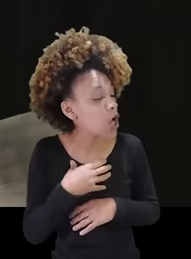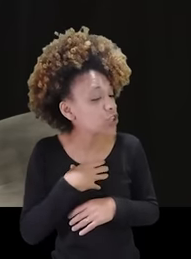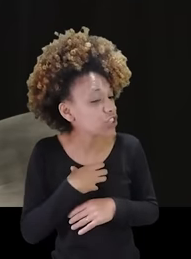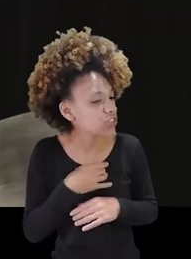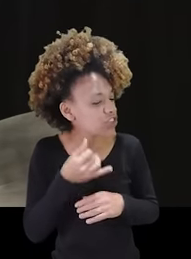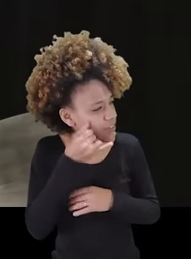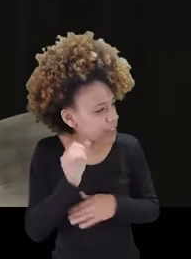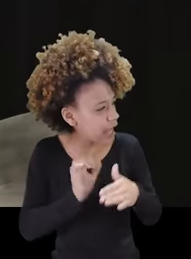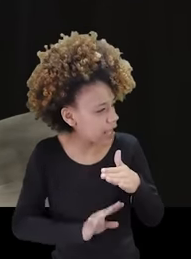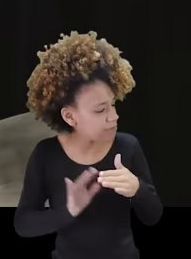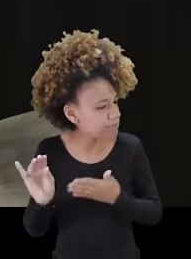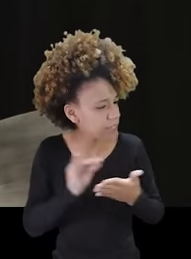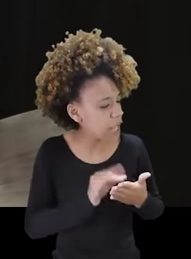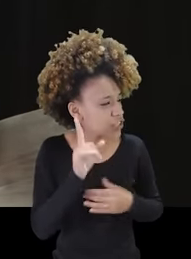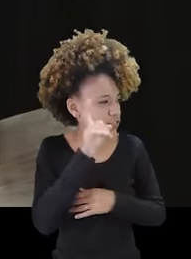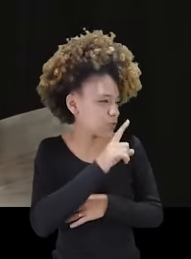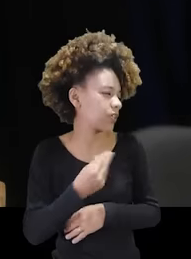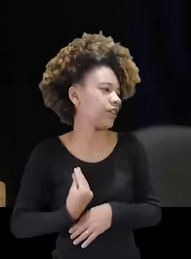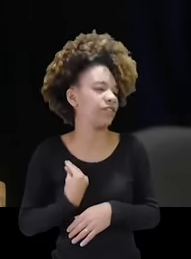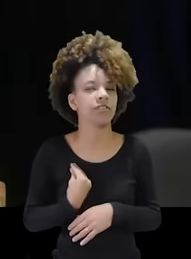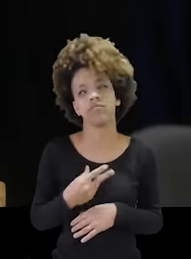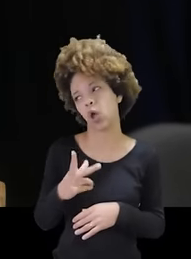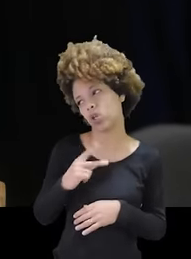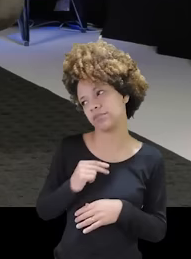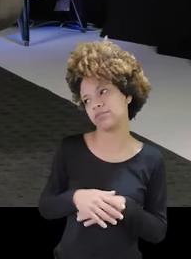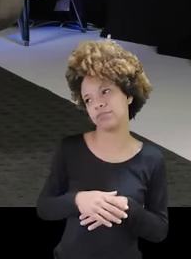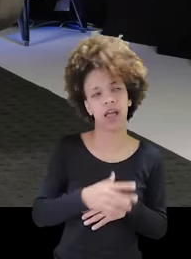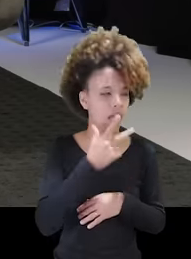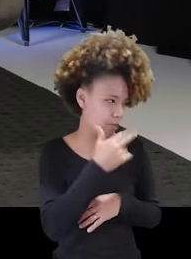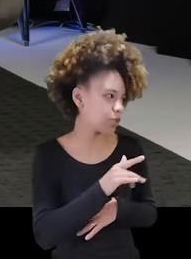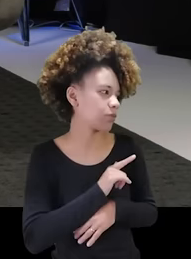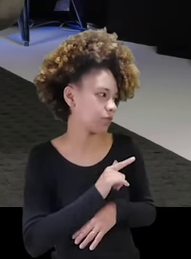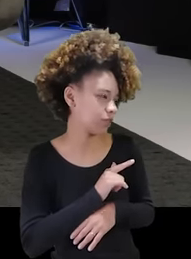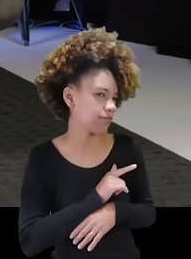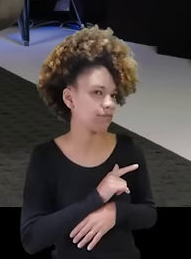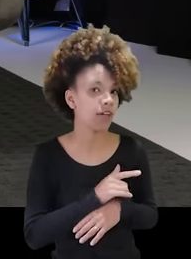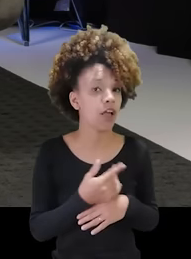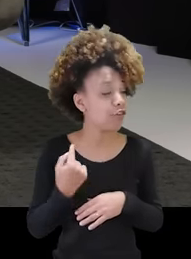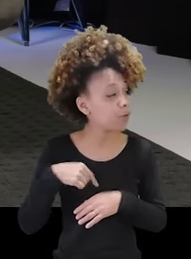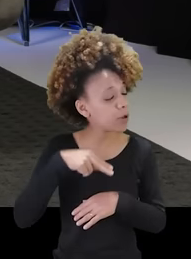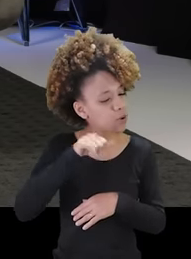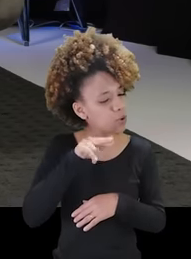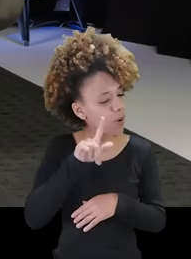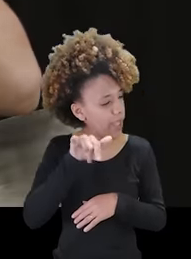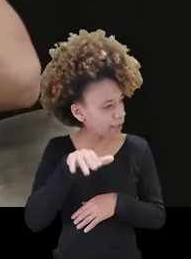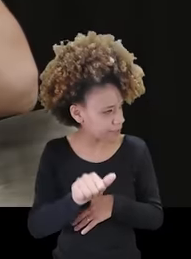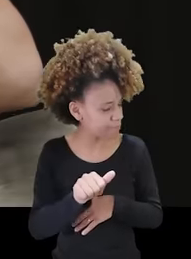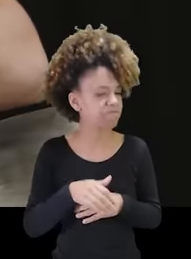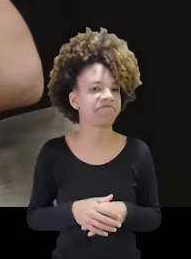melhor forma de você evitar Imigrante é você dificultando a vida dele é muito difícil que eu tenho pessoa fala Noruega né